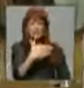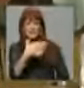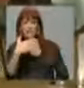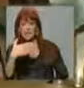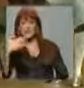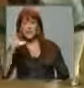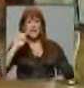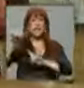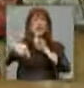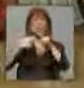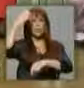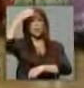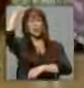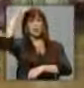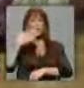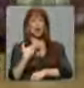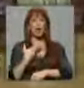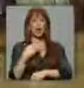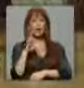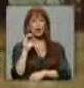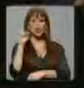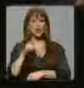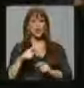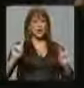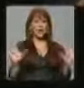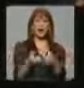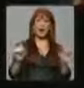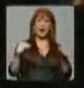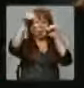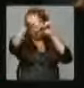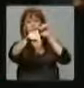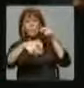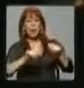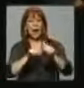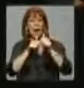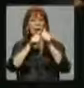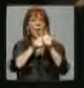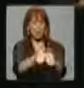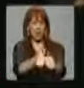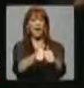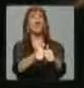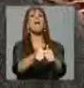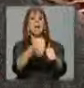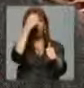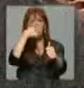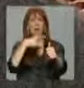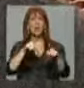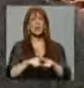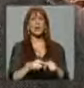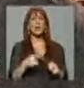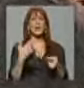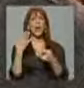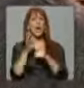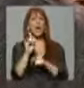1777, depois do reinado de D. José. A orquestra no fosso acompanha todo este enredo. É uma das obras de referência